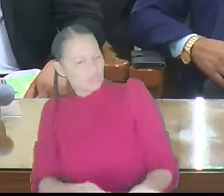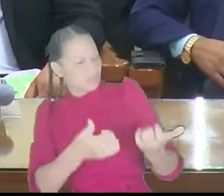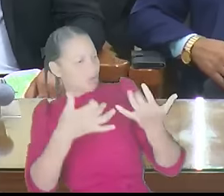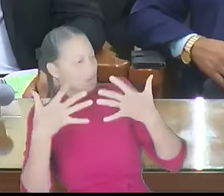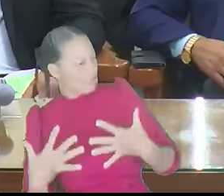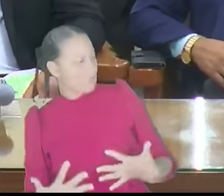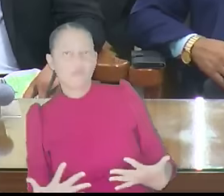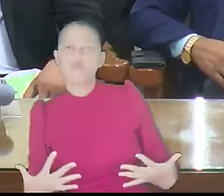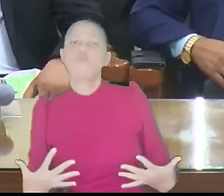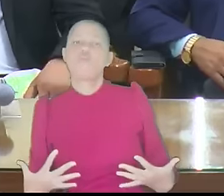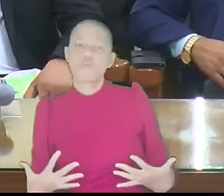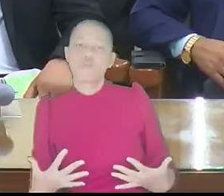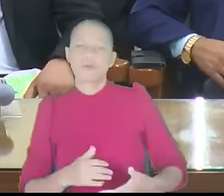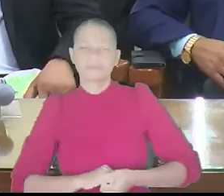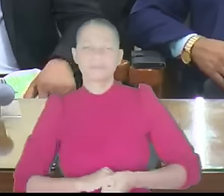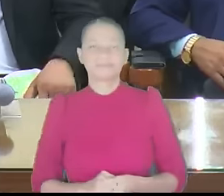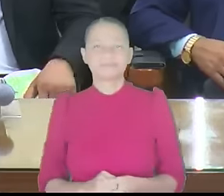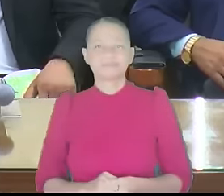dele.